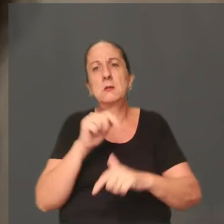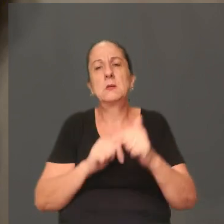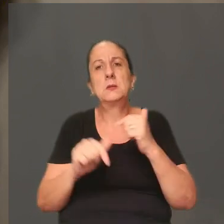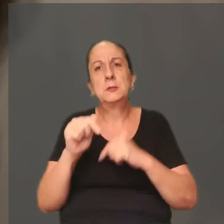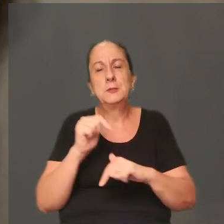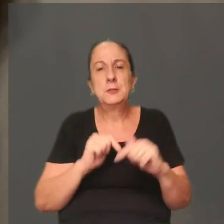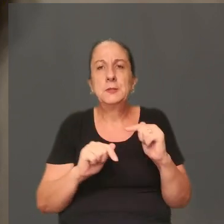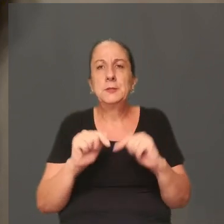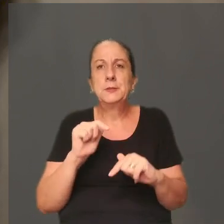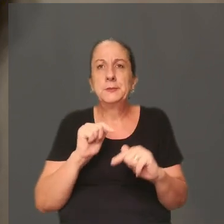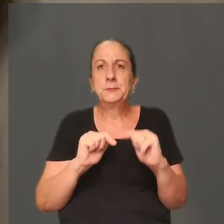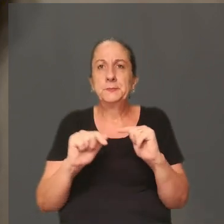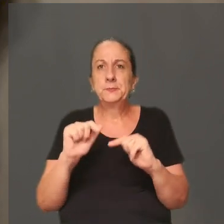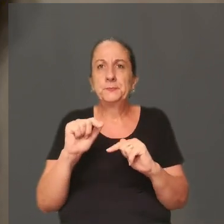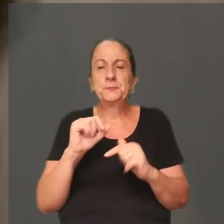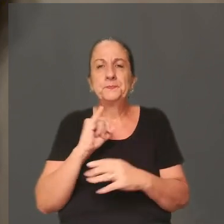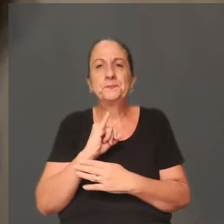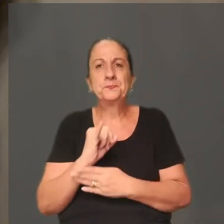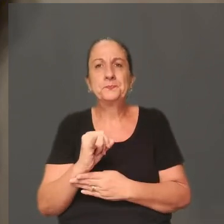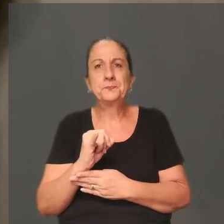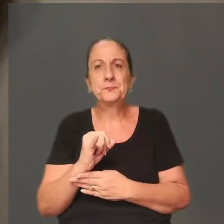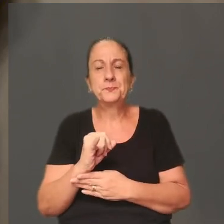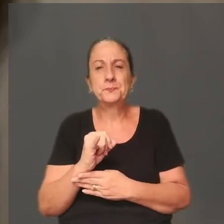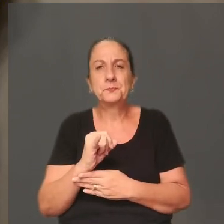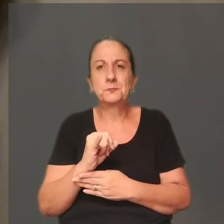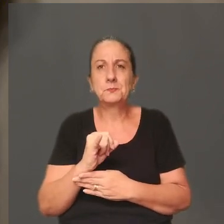tribunais regionais do trabalho,